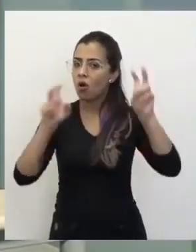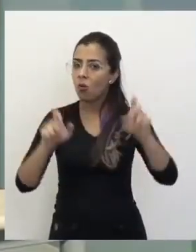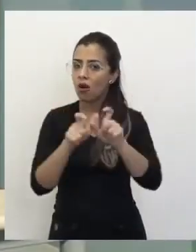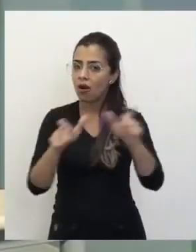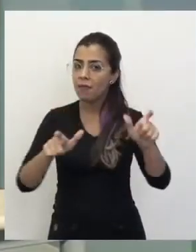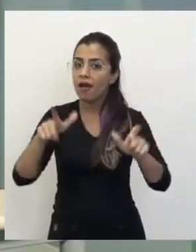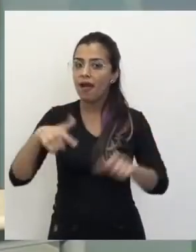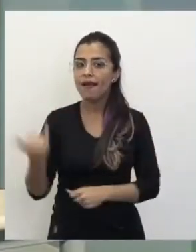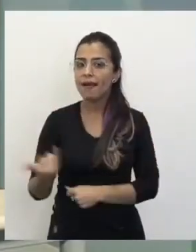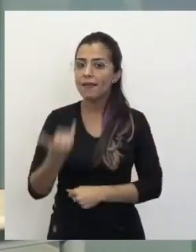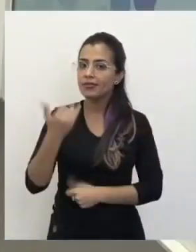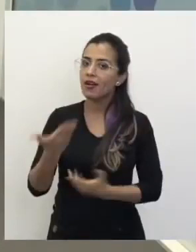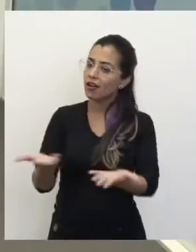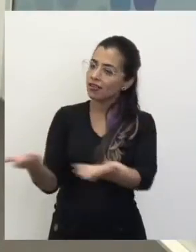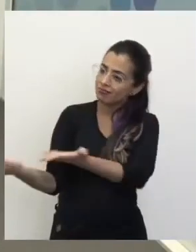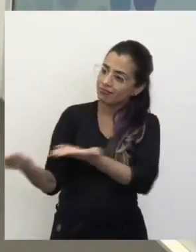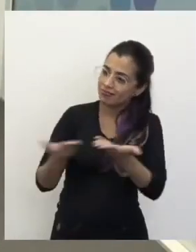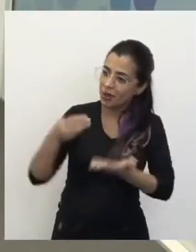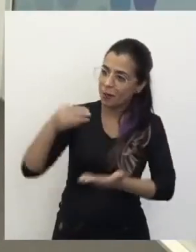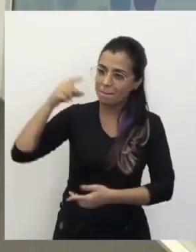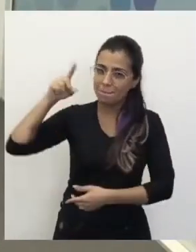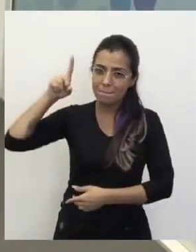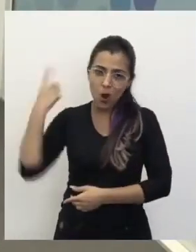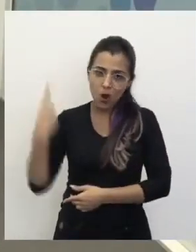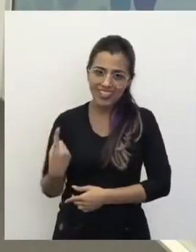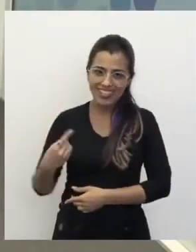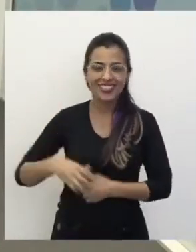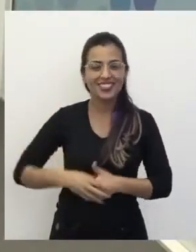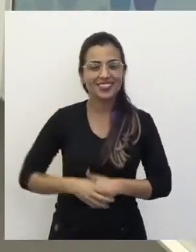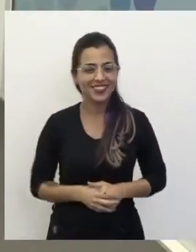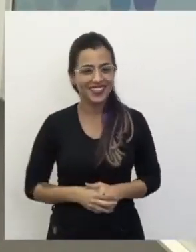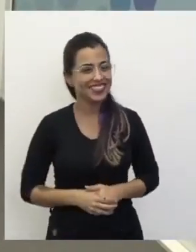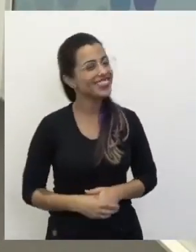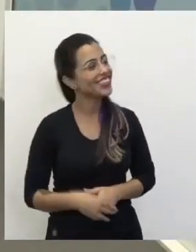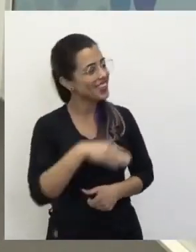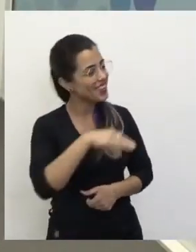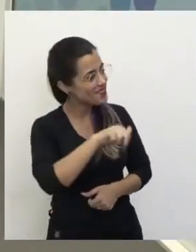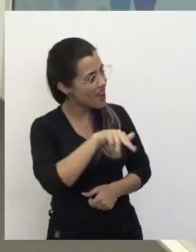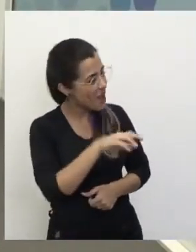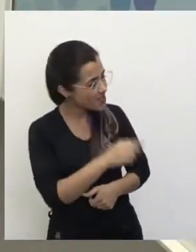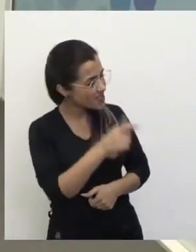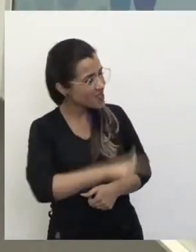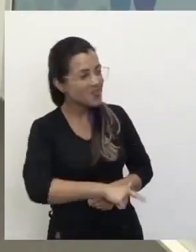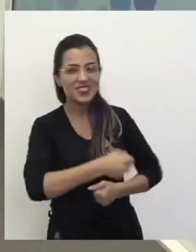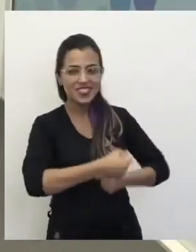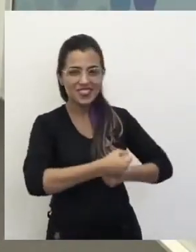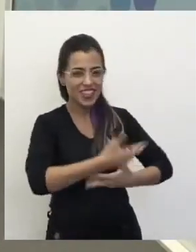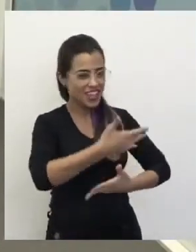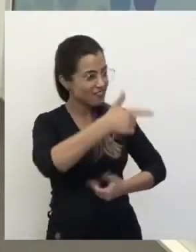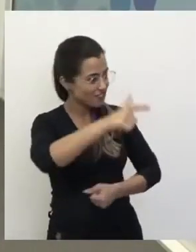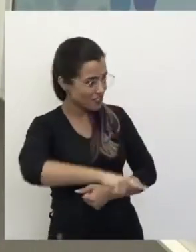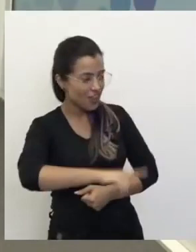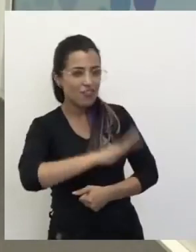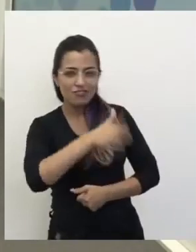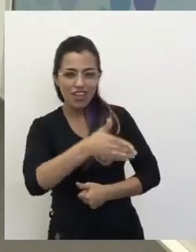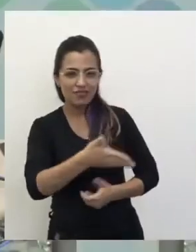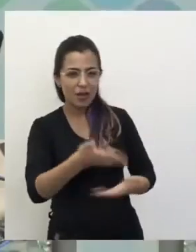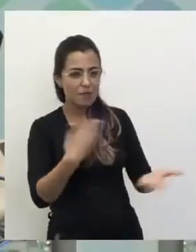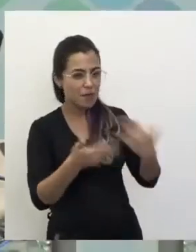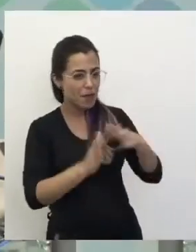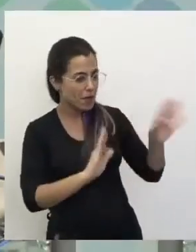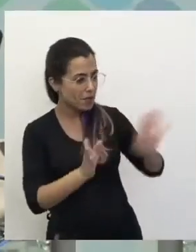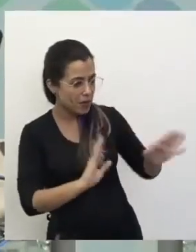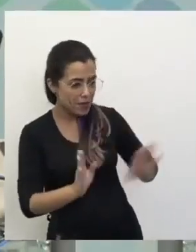Então, gente, com vocês, professora Mônica. Com vocês, professor Mauro, de novo, né? Gente, vai abrir o chat? Abre o chat aqui pro pessoal já dar um salve